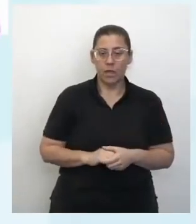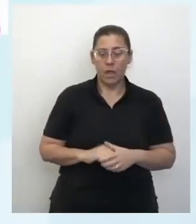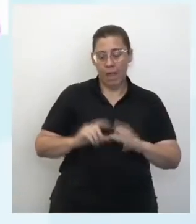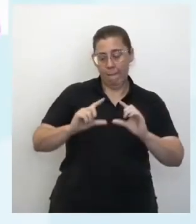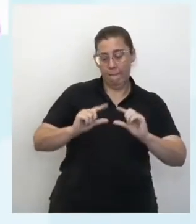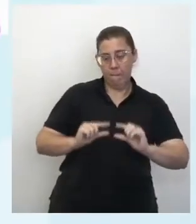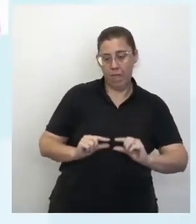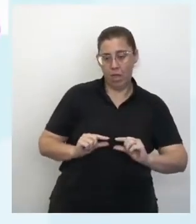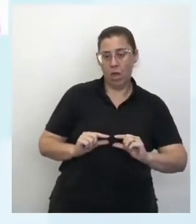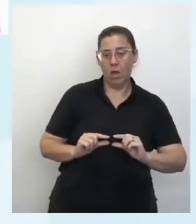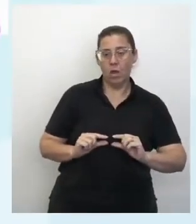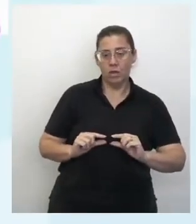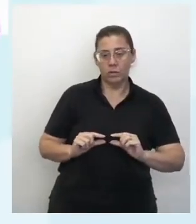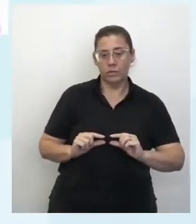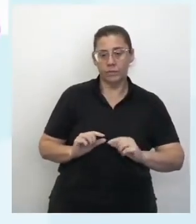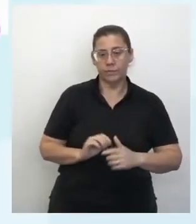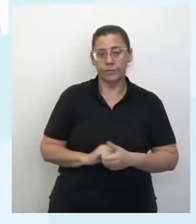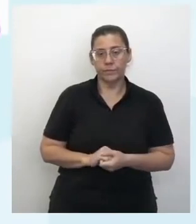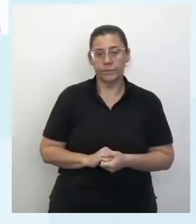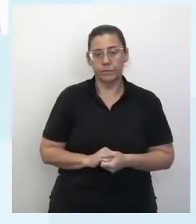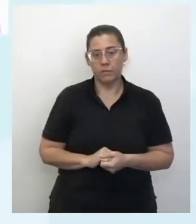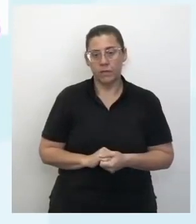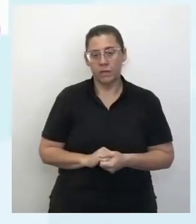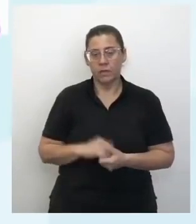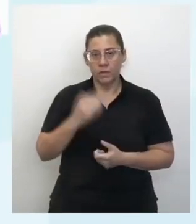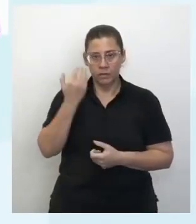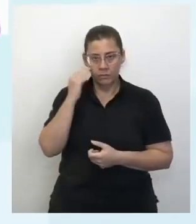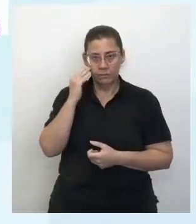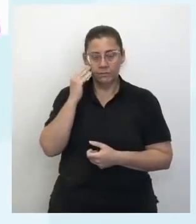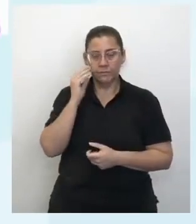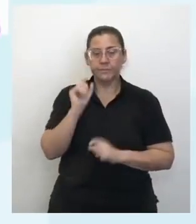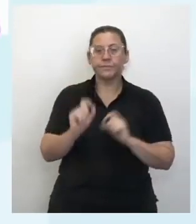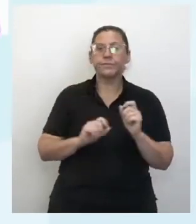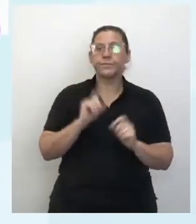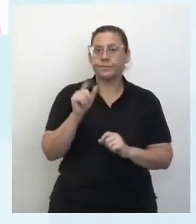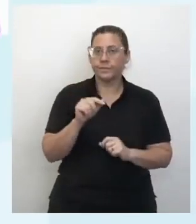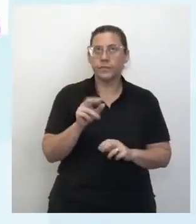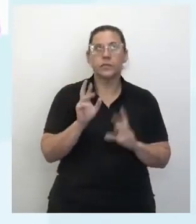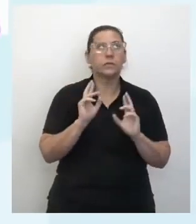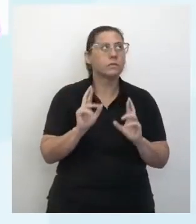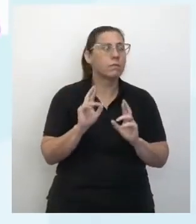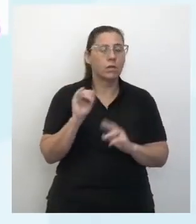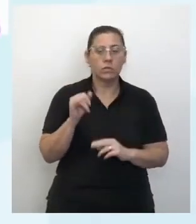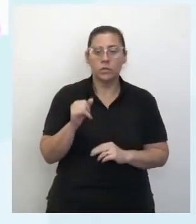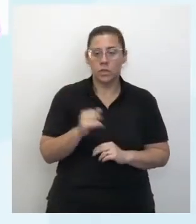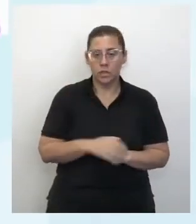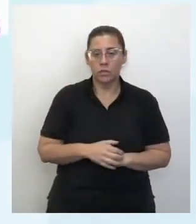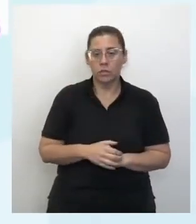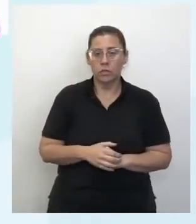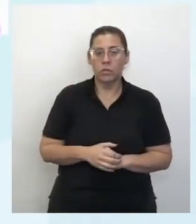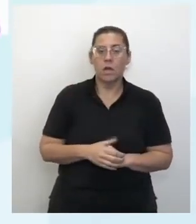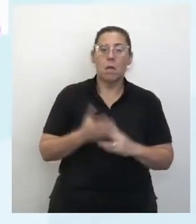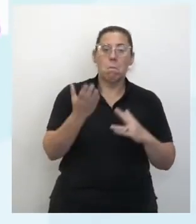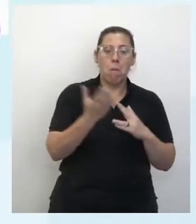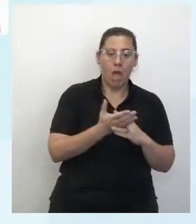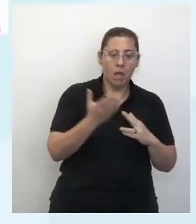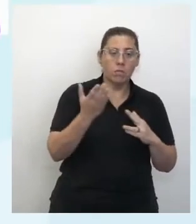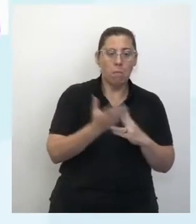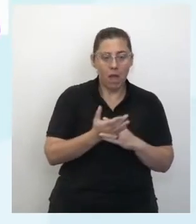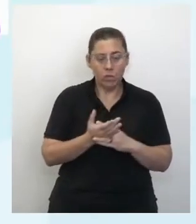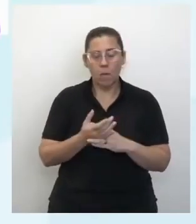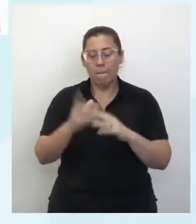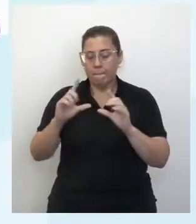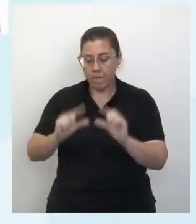Ele tem que ser o lado menor do outro. Entenderam o que é? Eu espero que sim, tá? Ó, então, médio com médio, menor